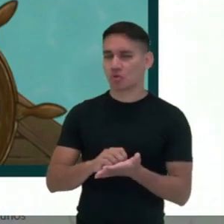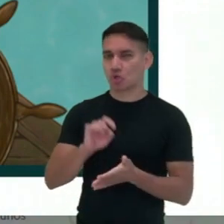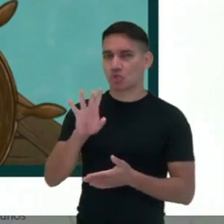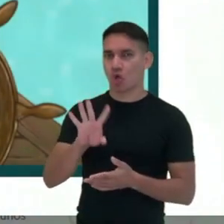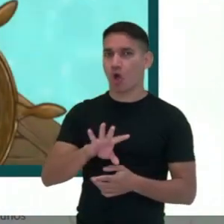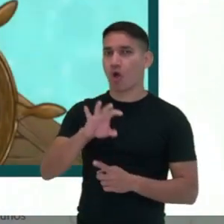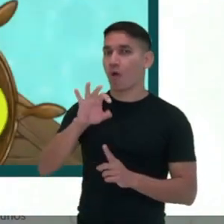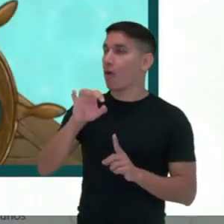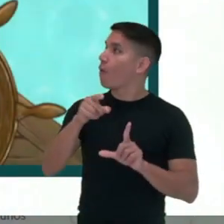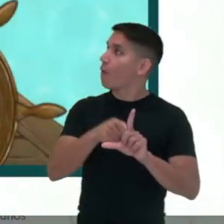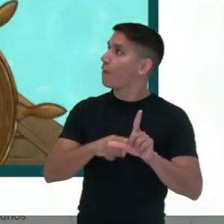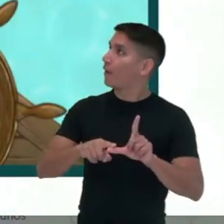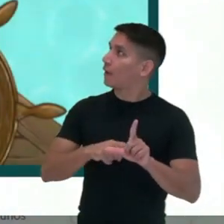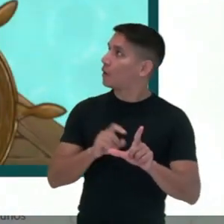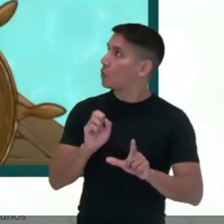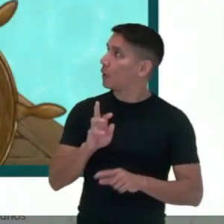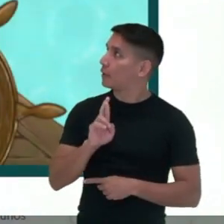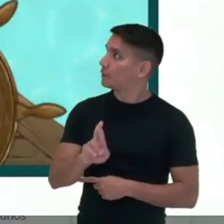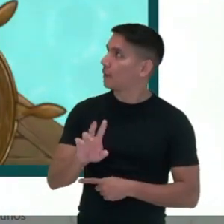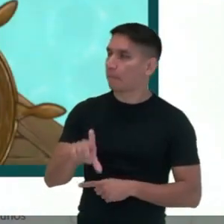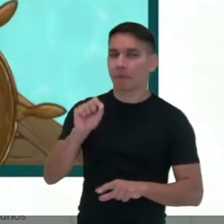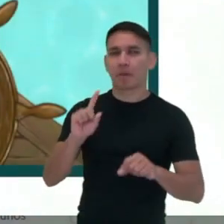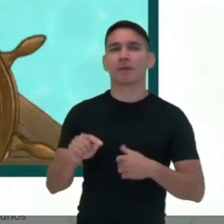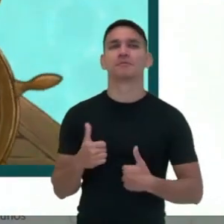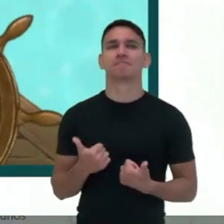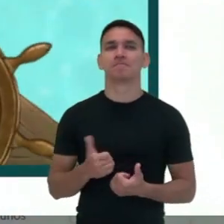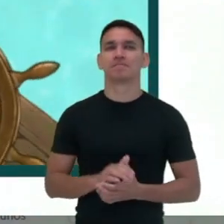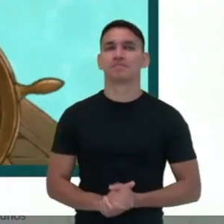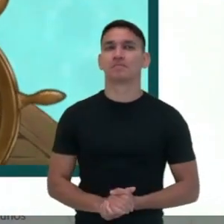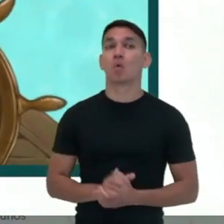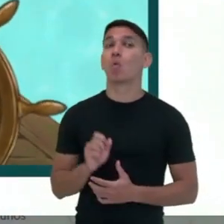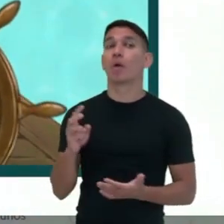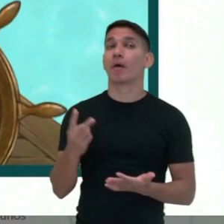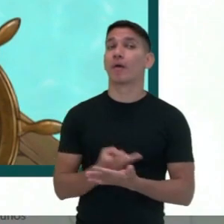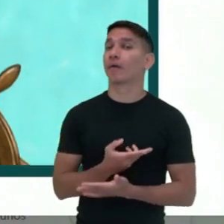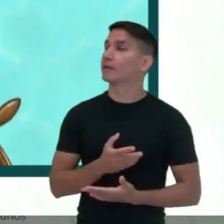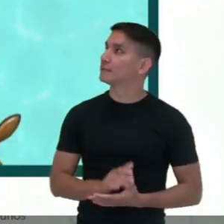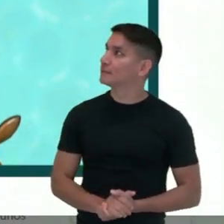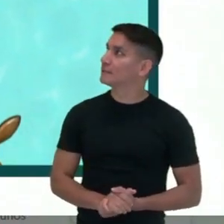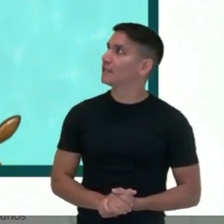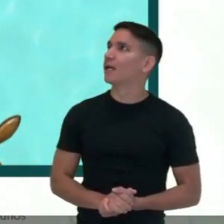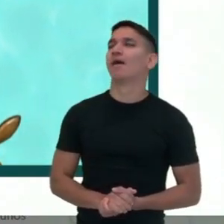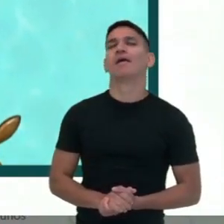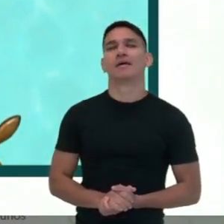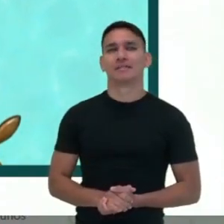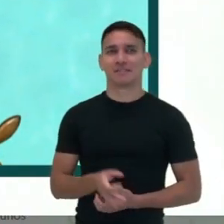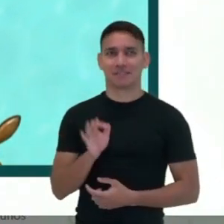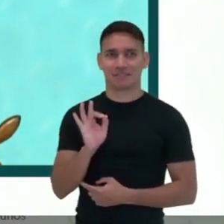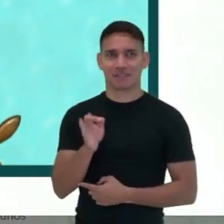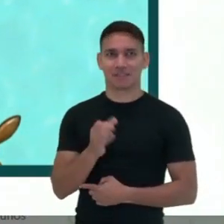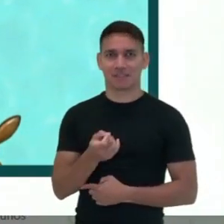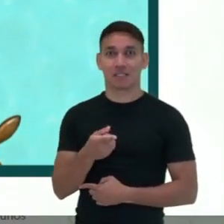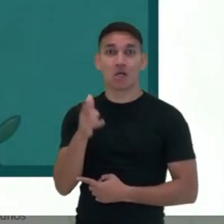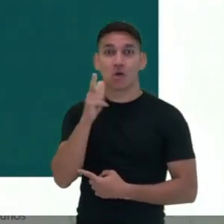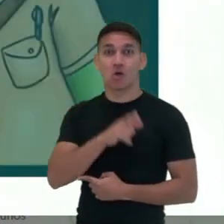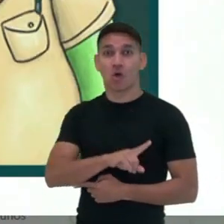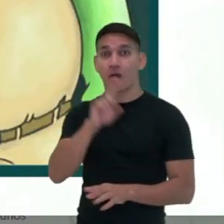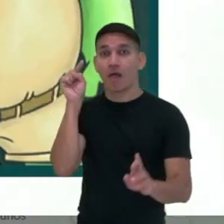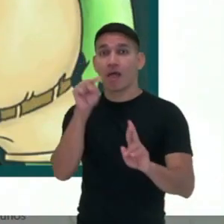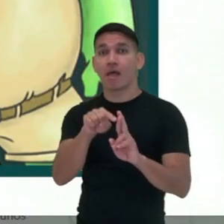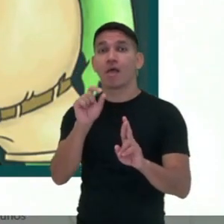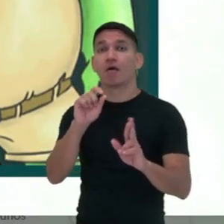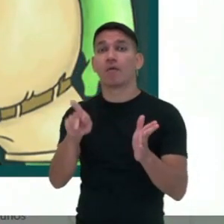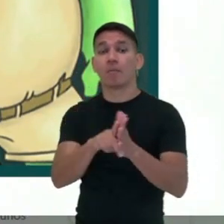Senão ele não dá aqui, ó. Olha lá. Vamos ver o que pode acontecer. Opa, certinho. Então, você toma como referência